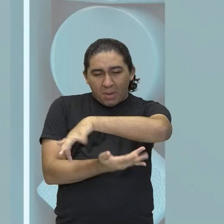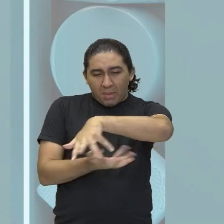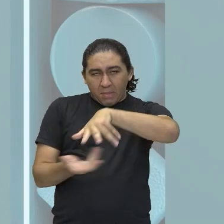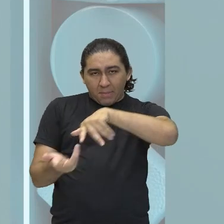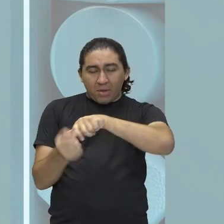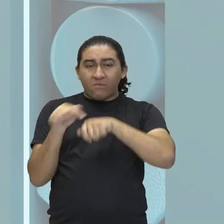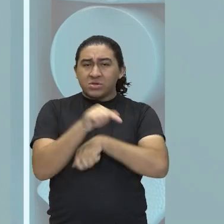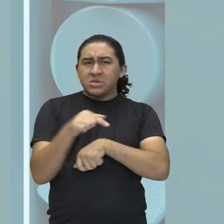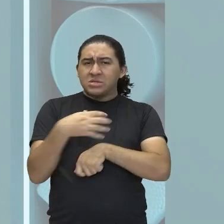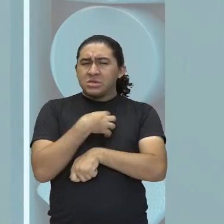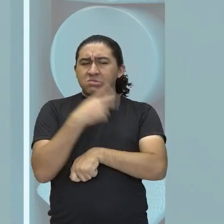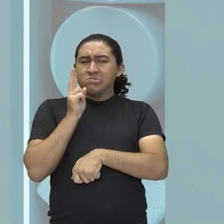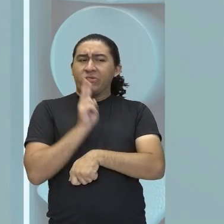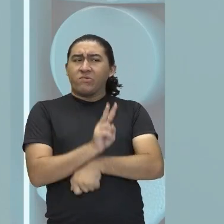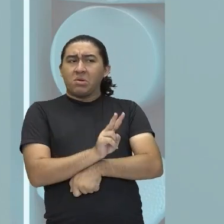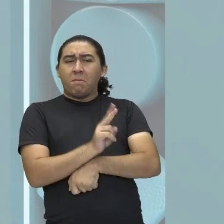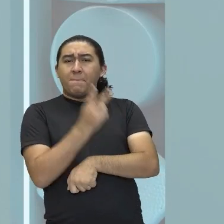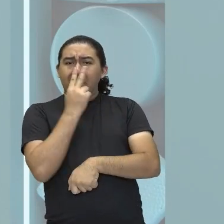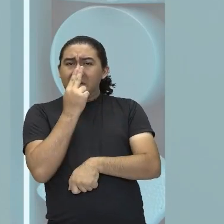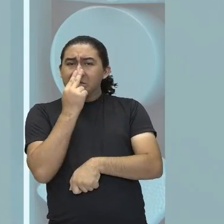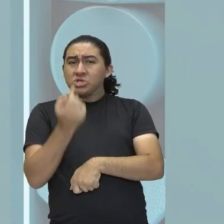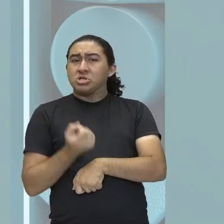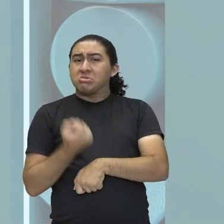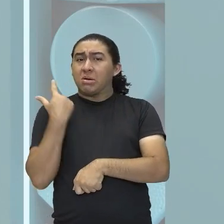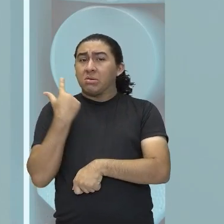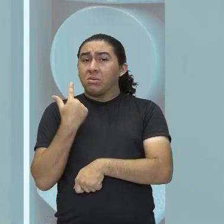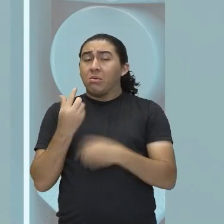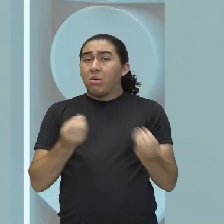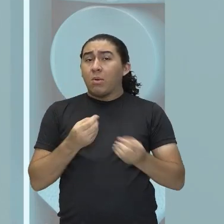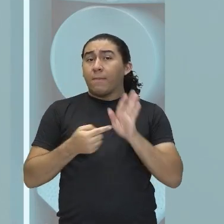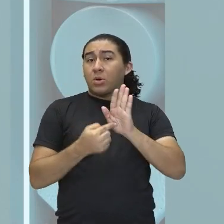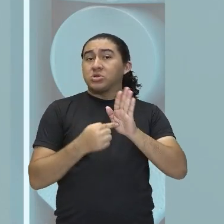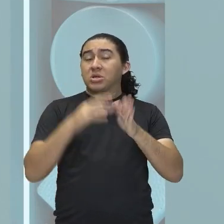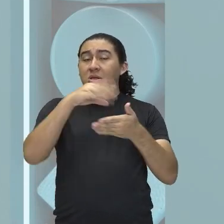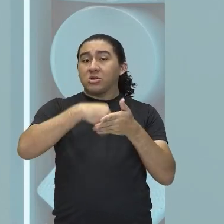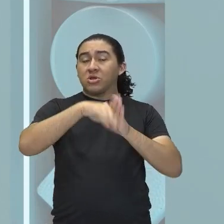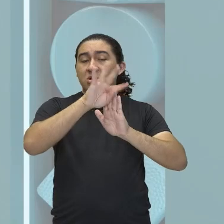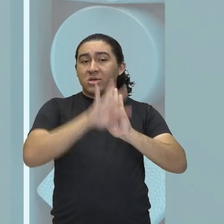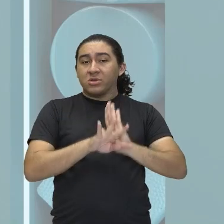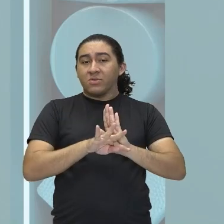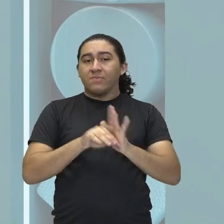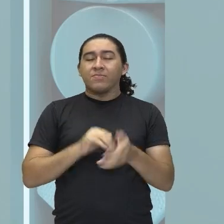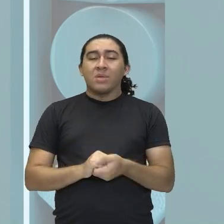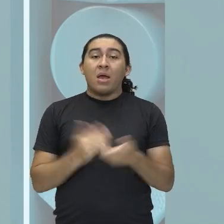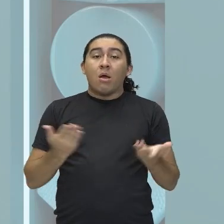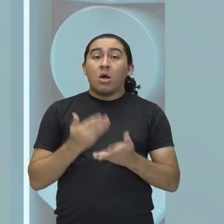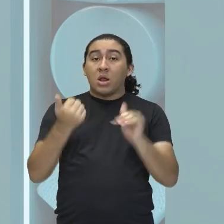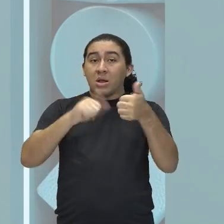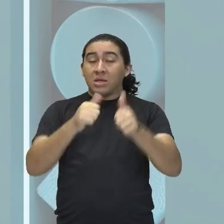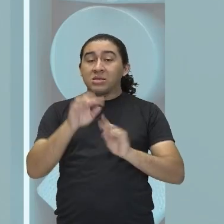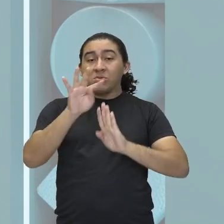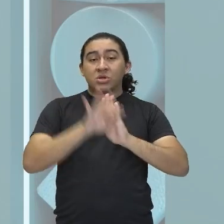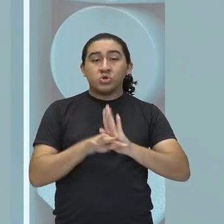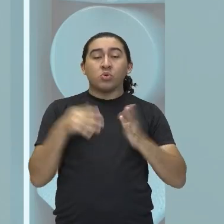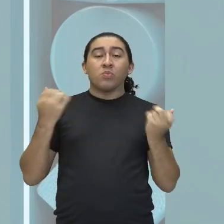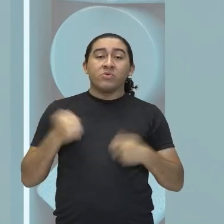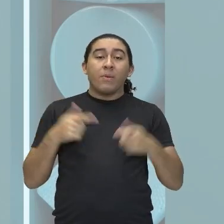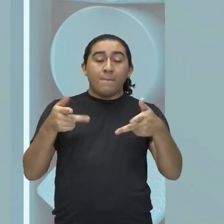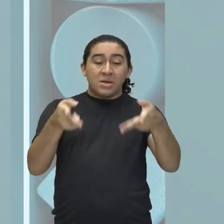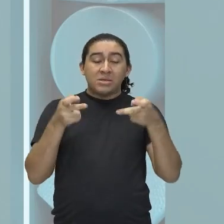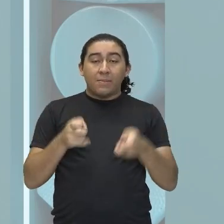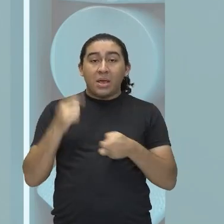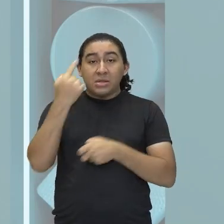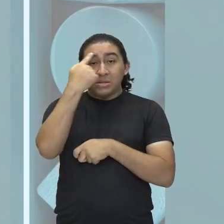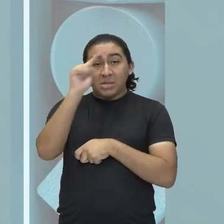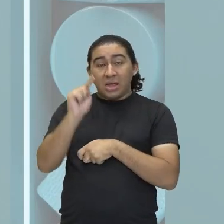sente um estranhamento na forma como isso é apresentado nos textos. Então vamos analisar um texto para que a gente possa perceber essa ideia